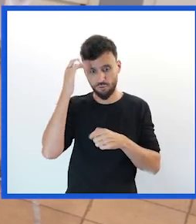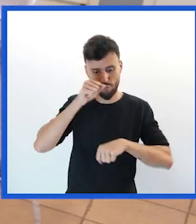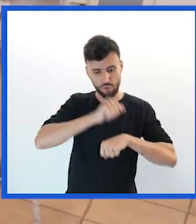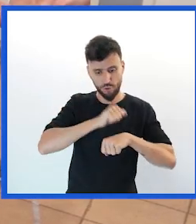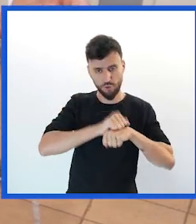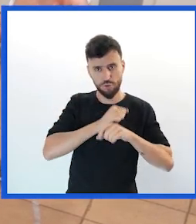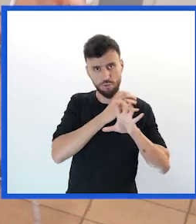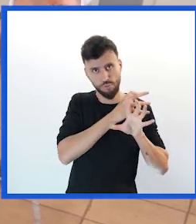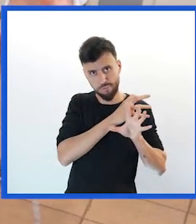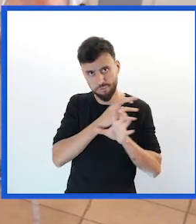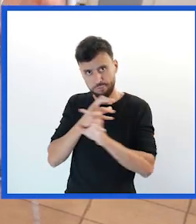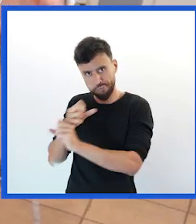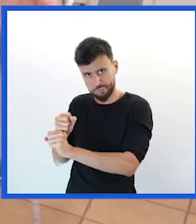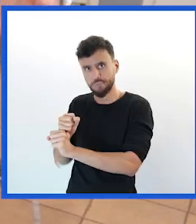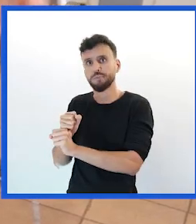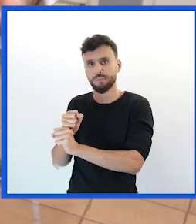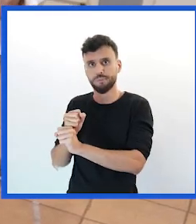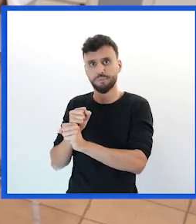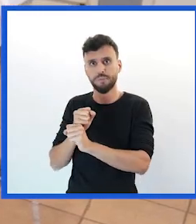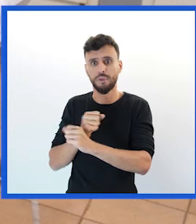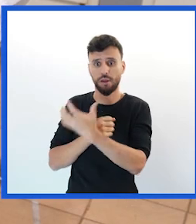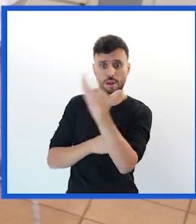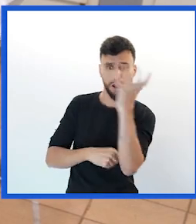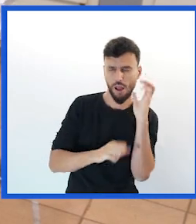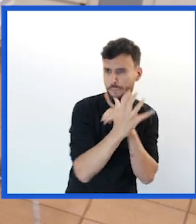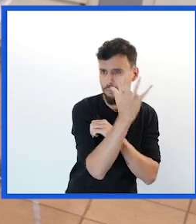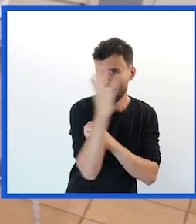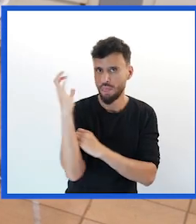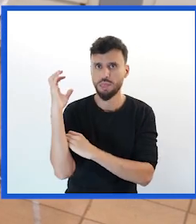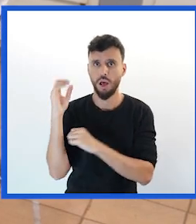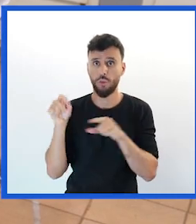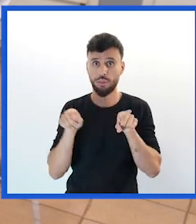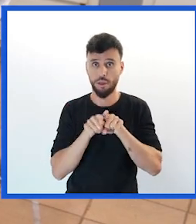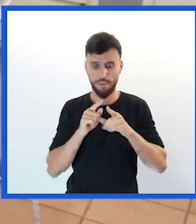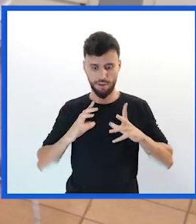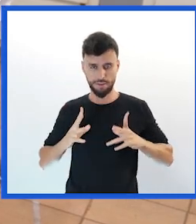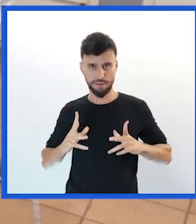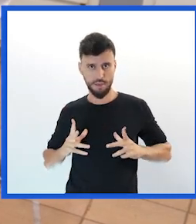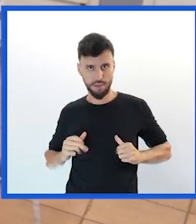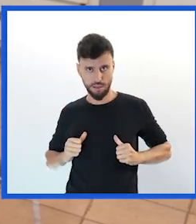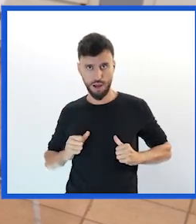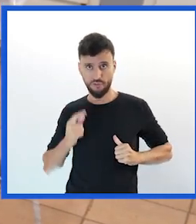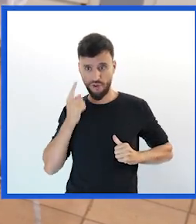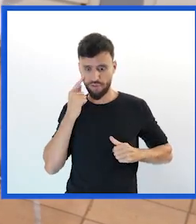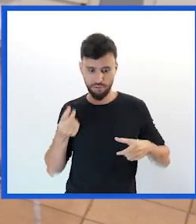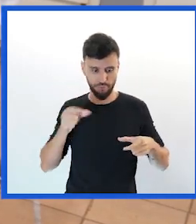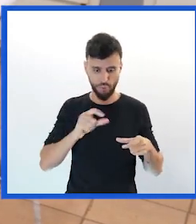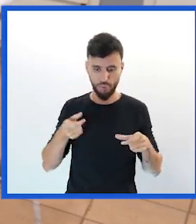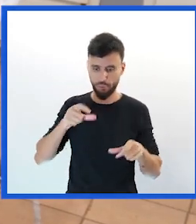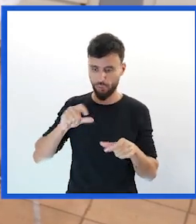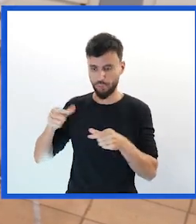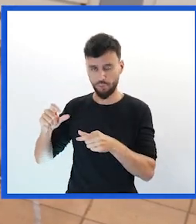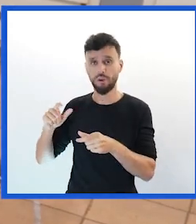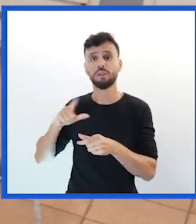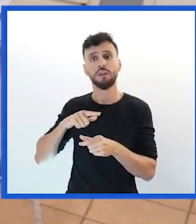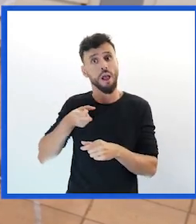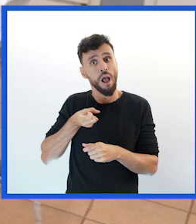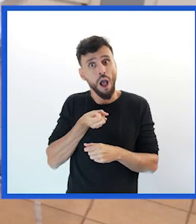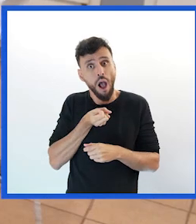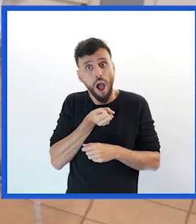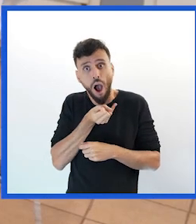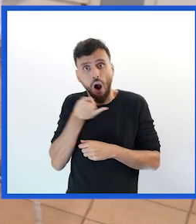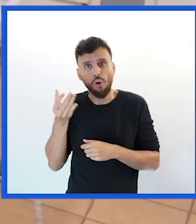ter em amostras ambientais e sanitárias. O que vocês vão perceber na hora que eu fizer a transferência é que existem amostras que são realmente muito